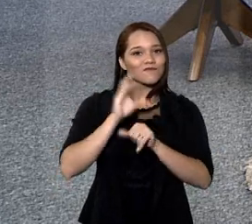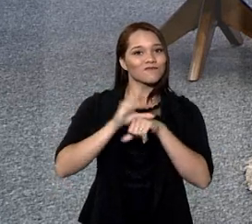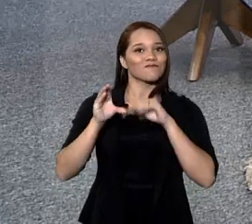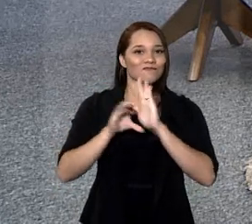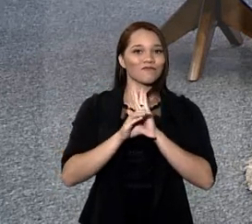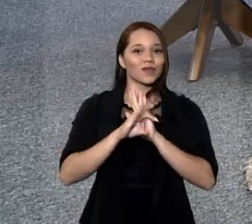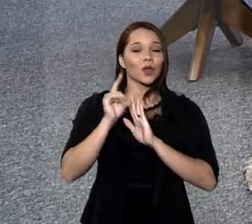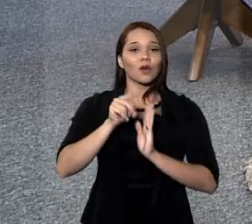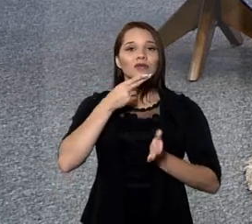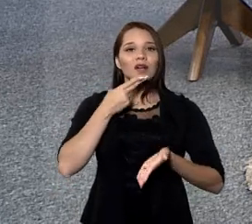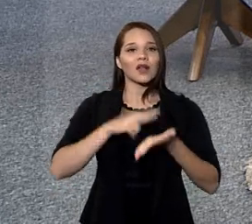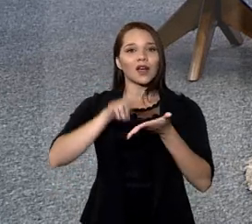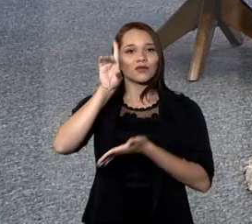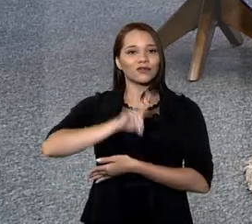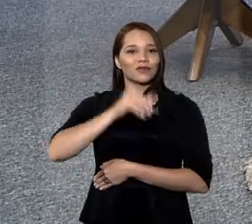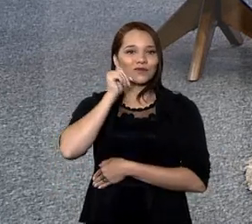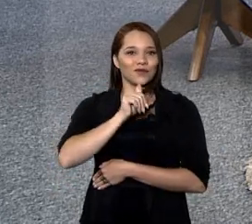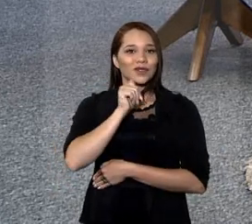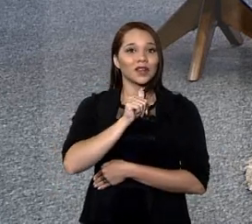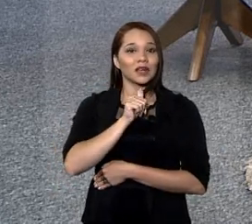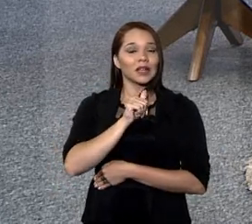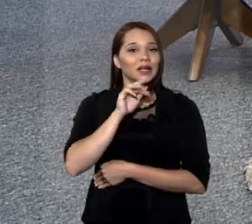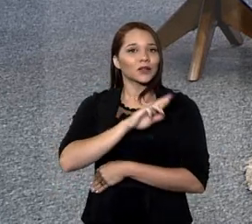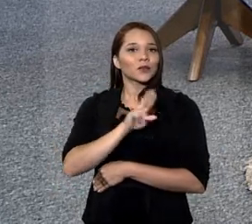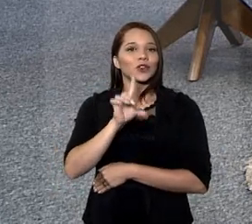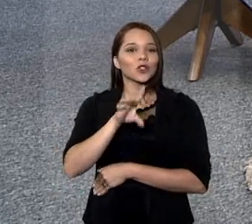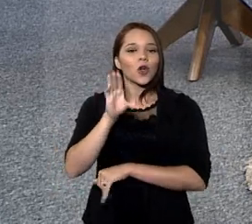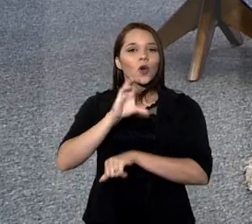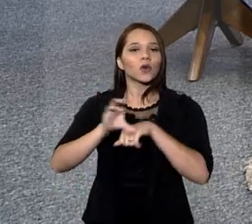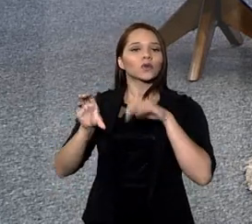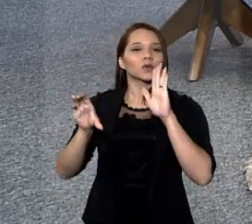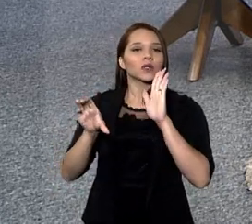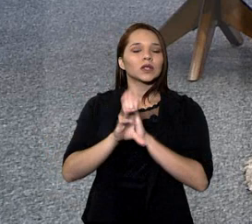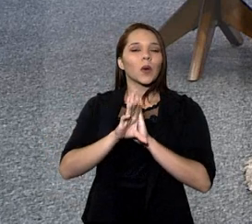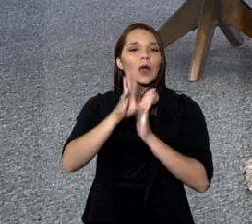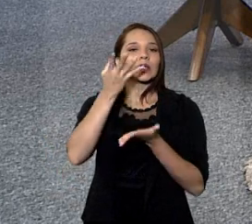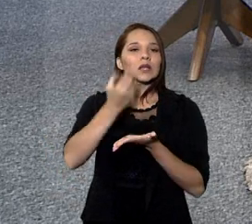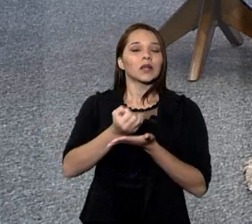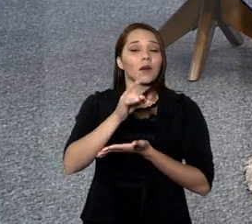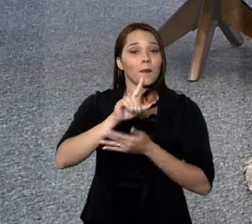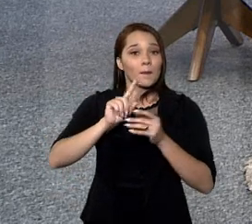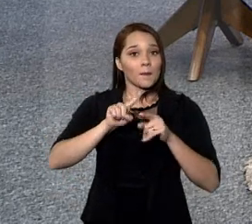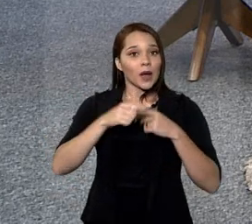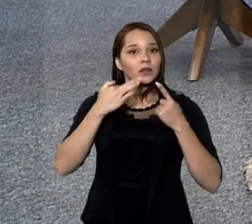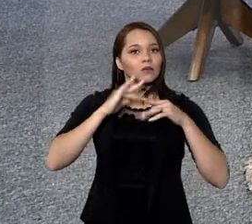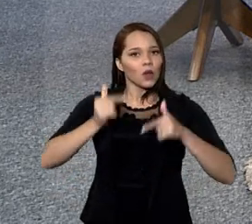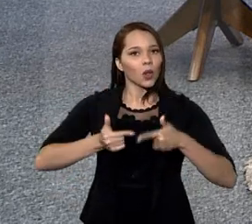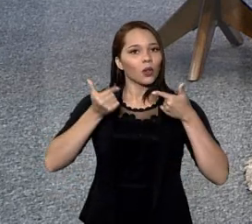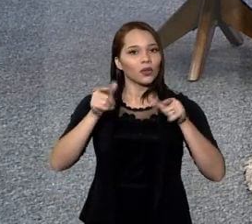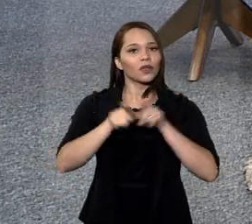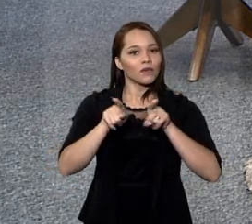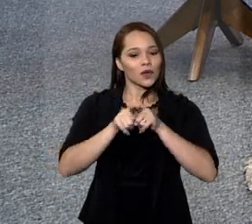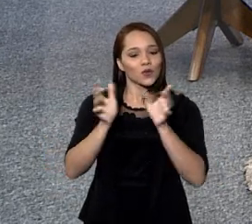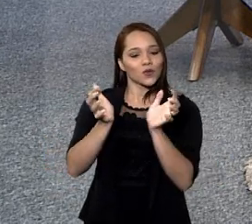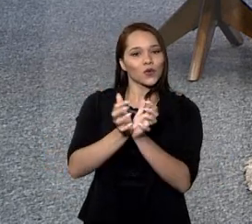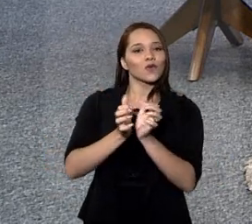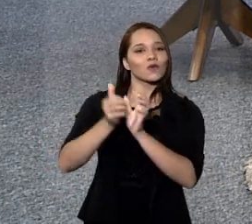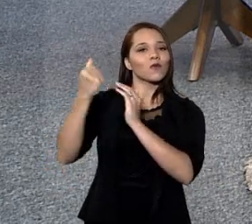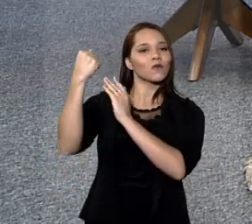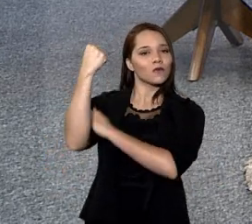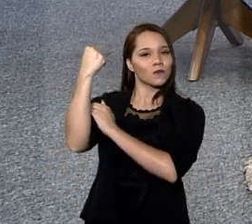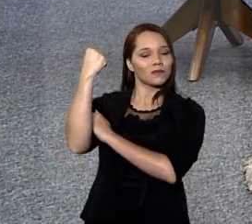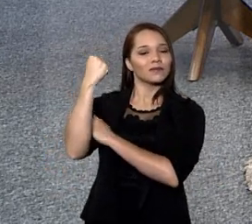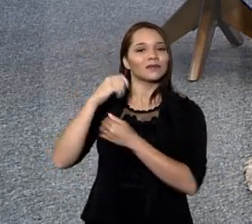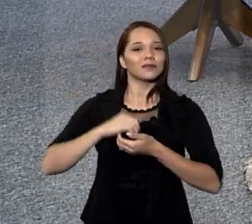constituinte através da casta dos direitos das mulheres que você não foi uma constituição outorgada mas foi uma luta também sms